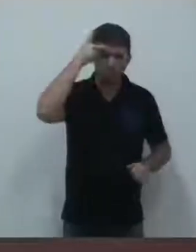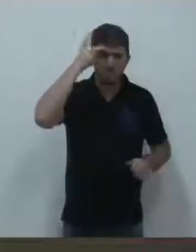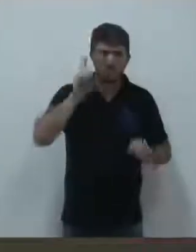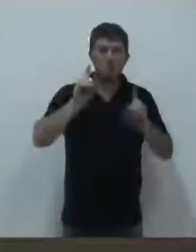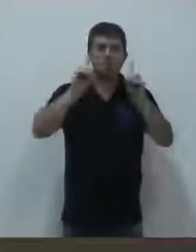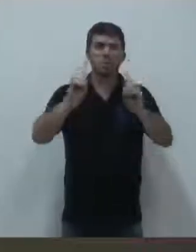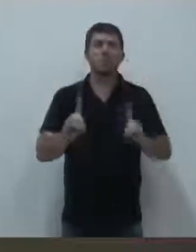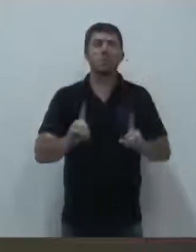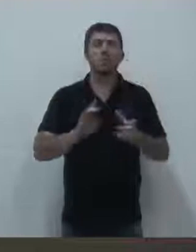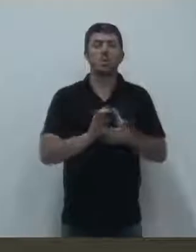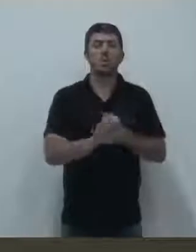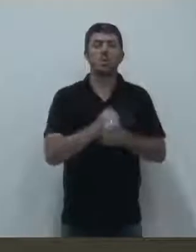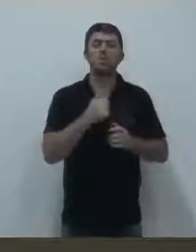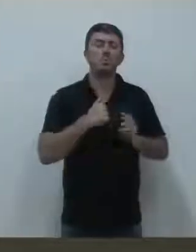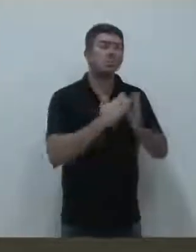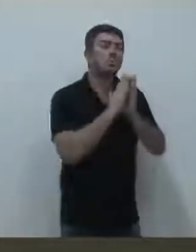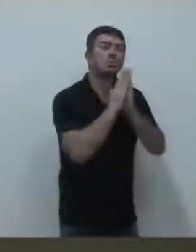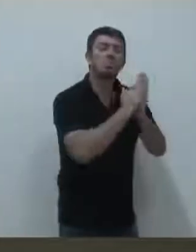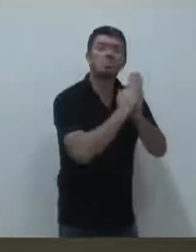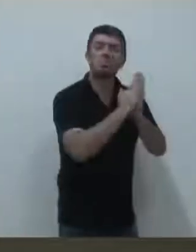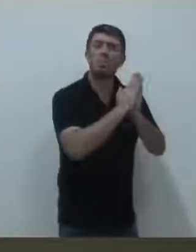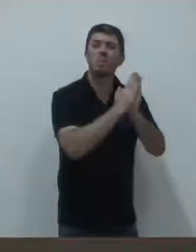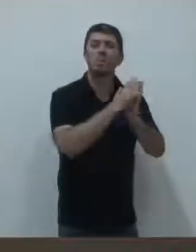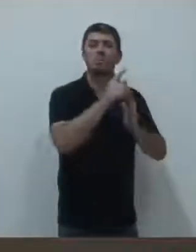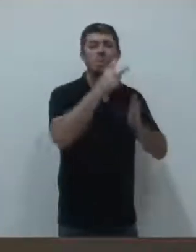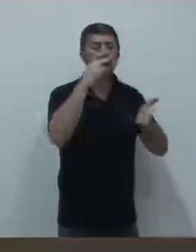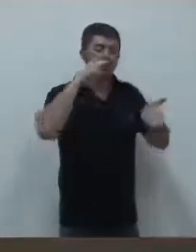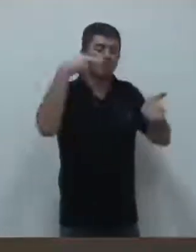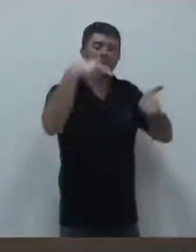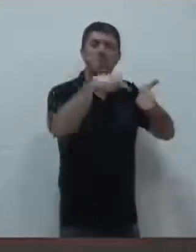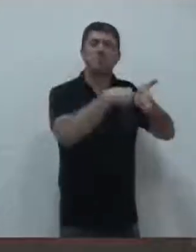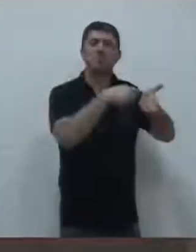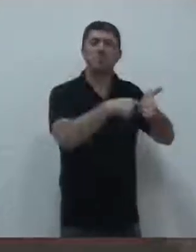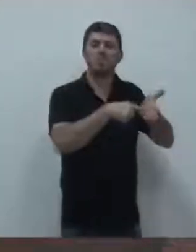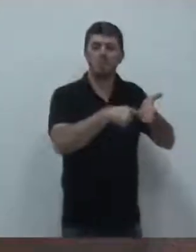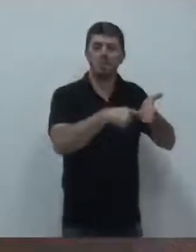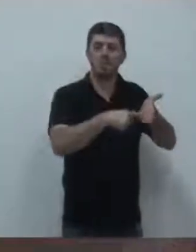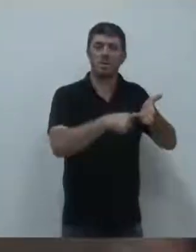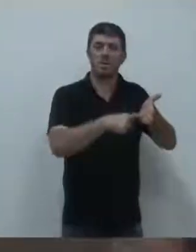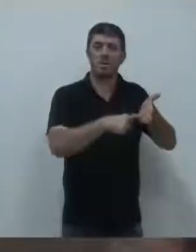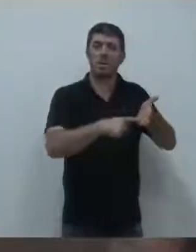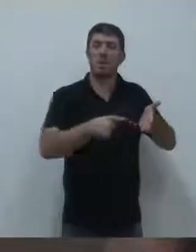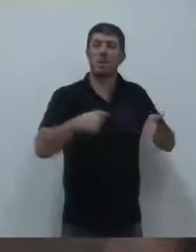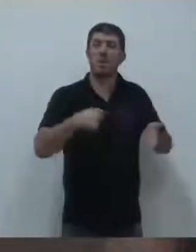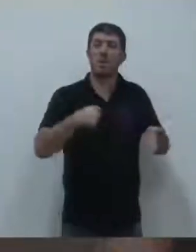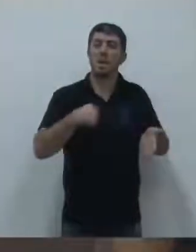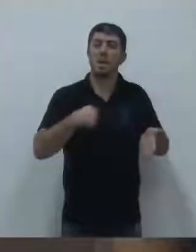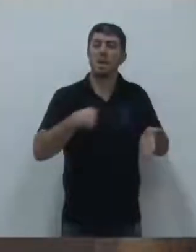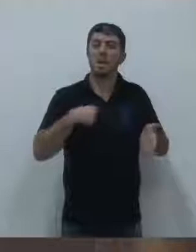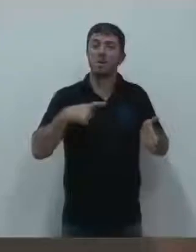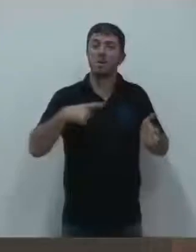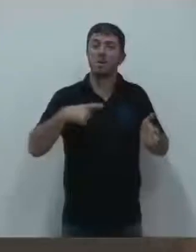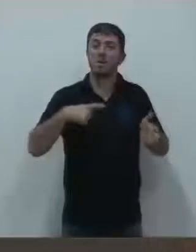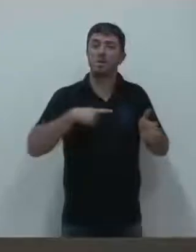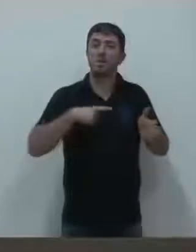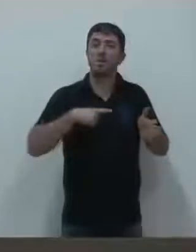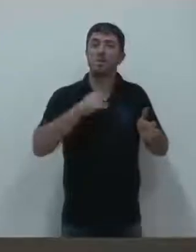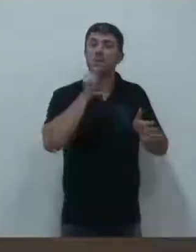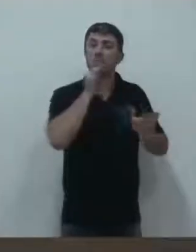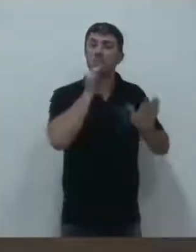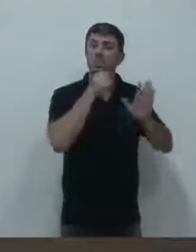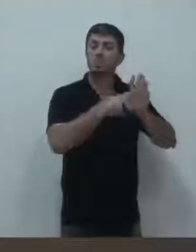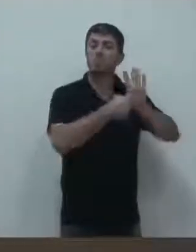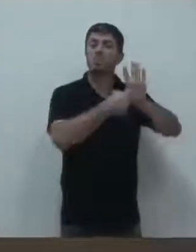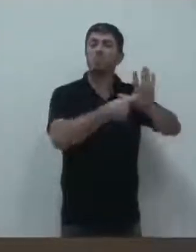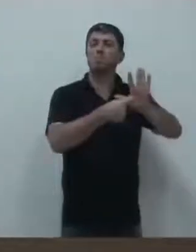revista essa questão. Porque quando a gente pega aqui o termo de referência, lá de 2017, o termo de referência, ele coloca todos os